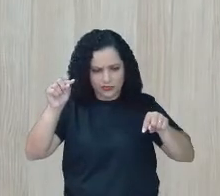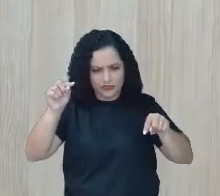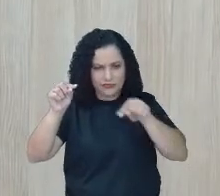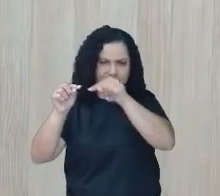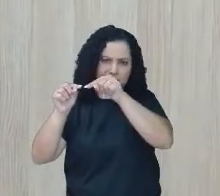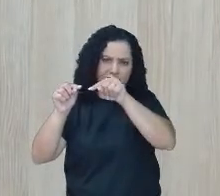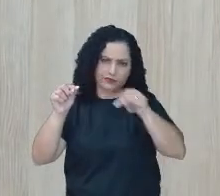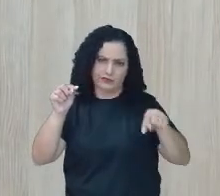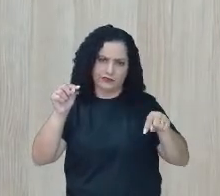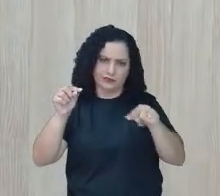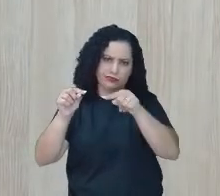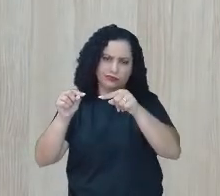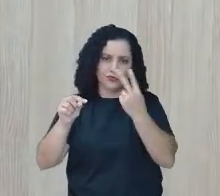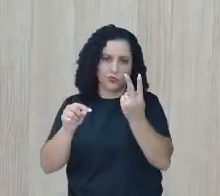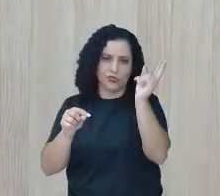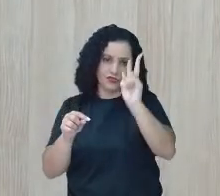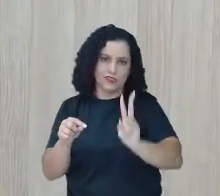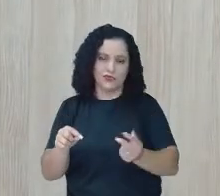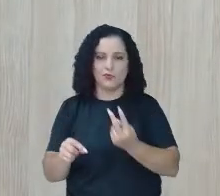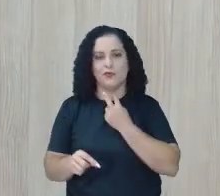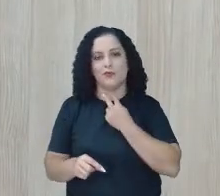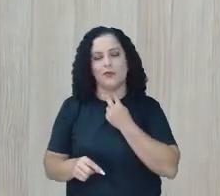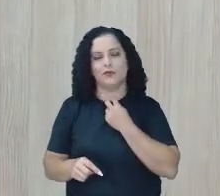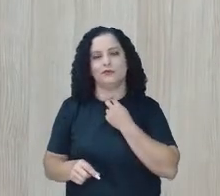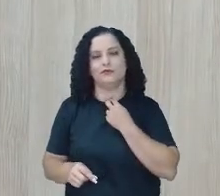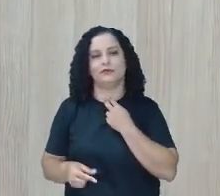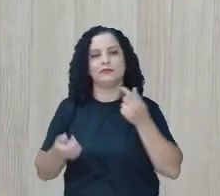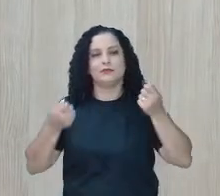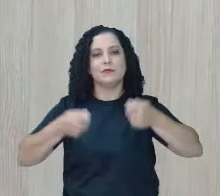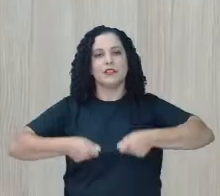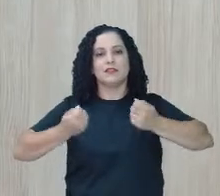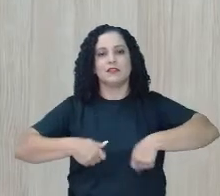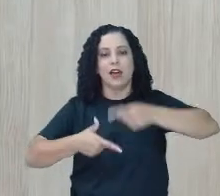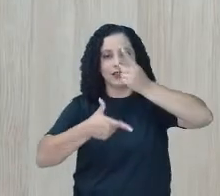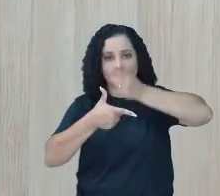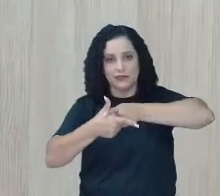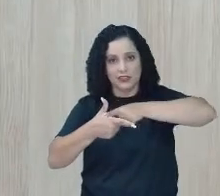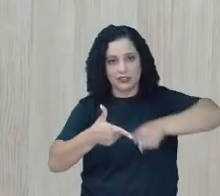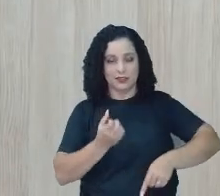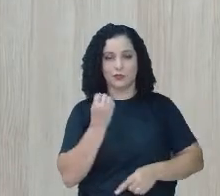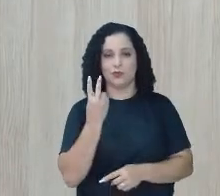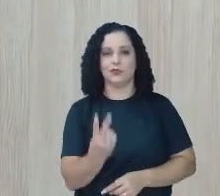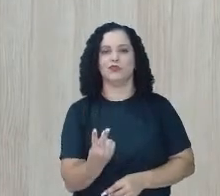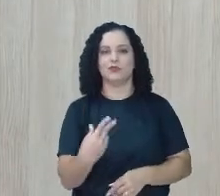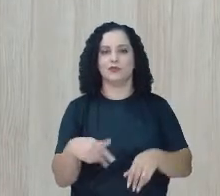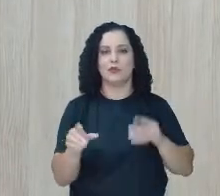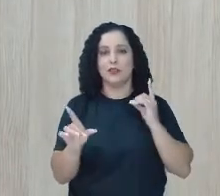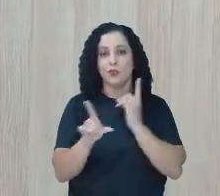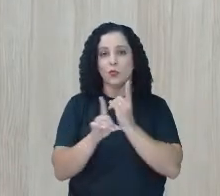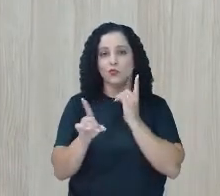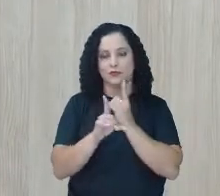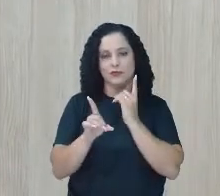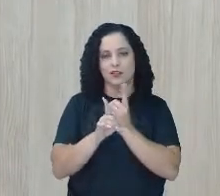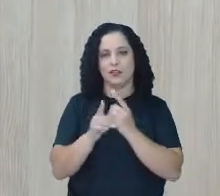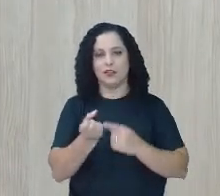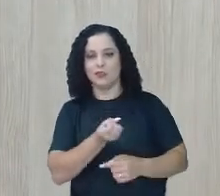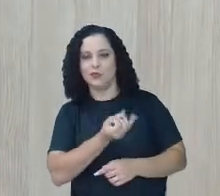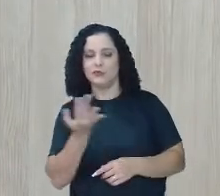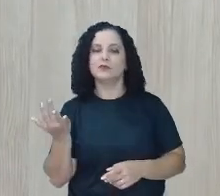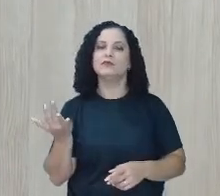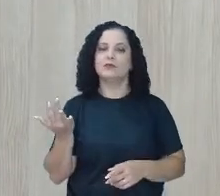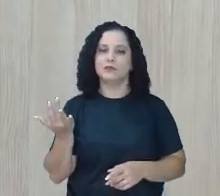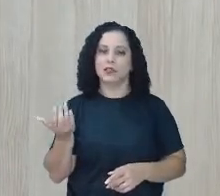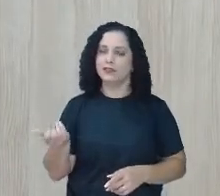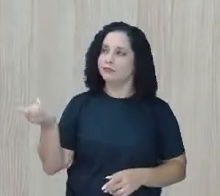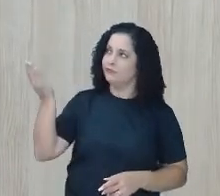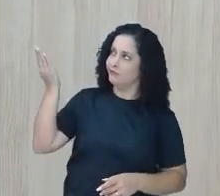diagonal 2 vezes. E daí a gente vai precisar dividir para 2 para achar, de fato, a quantidade de diagonais que a gente tem